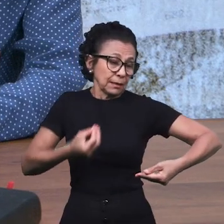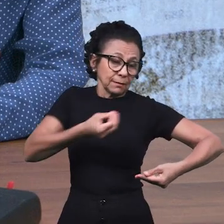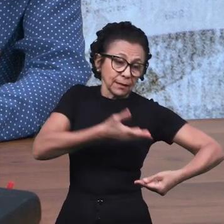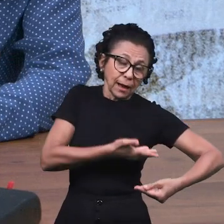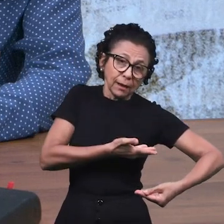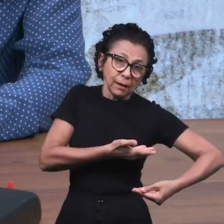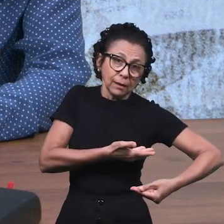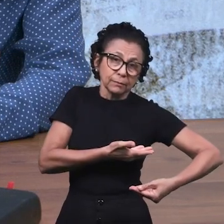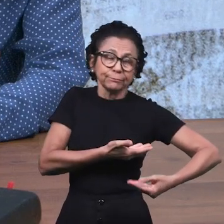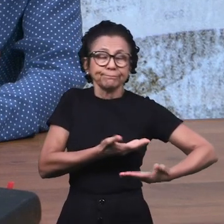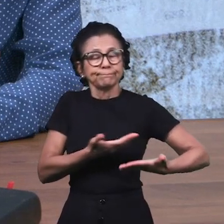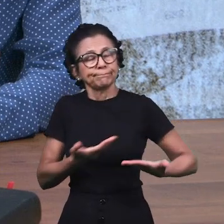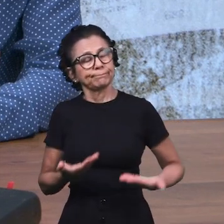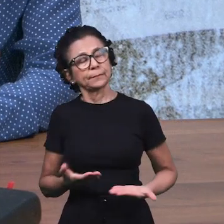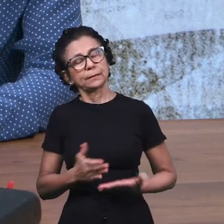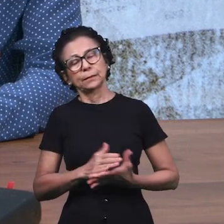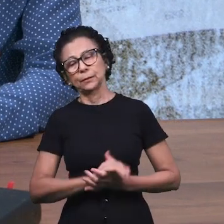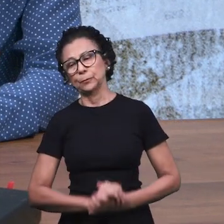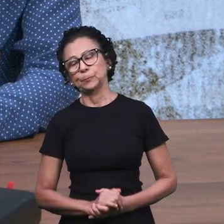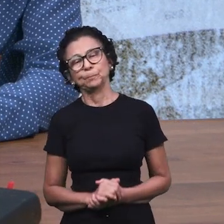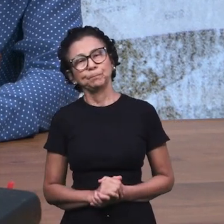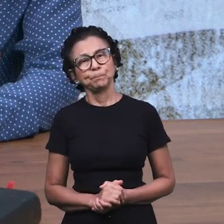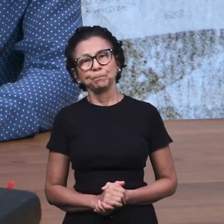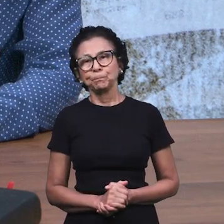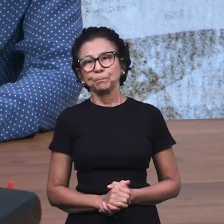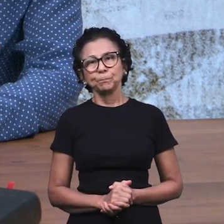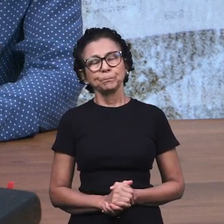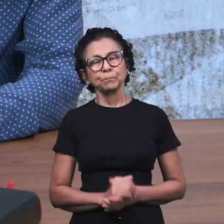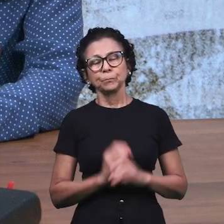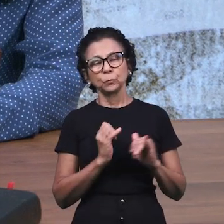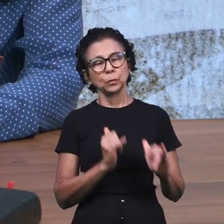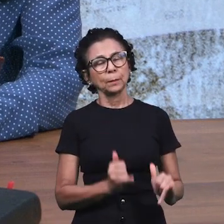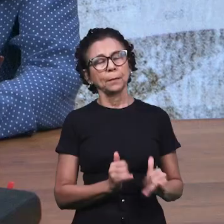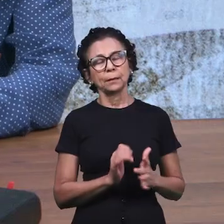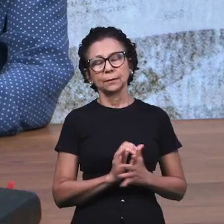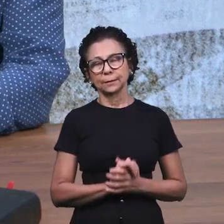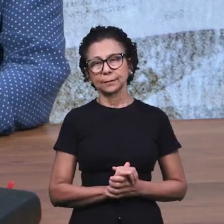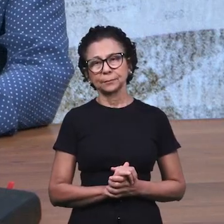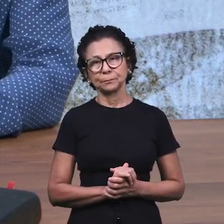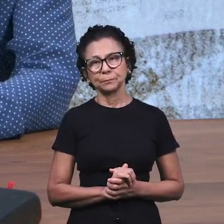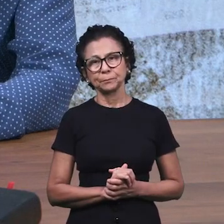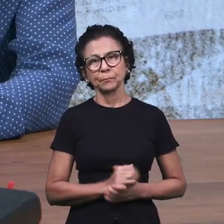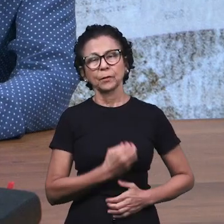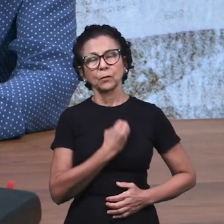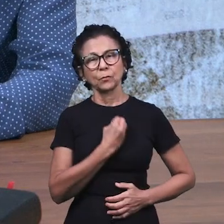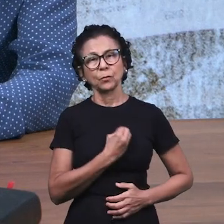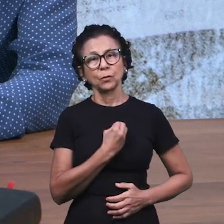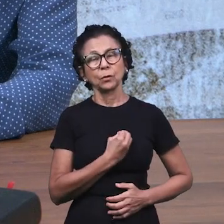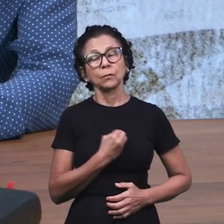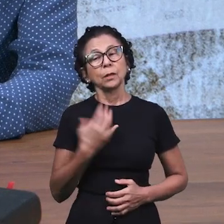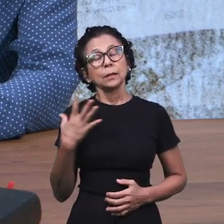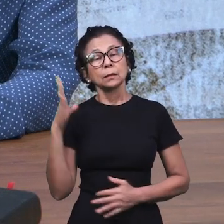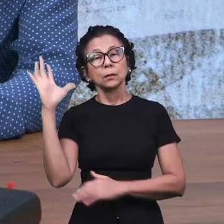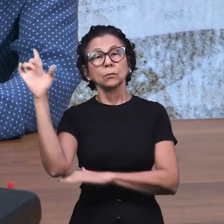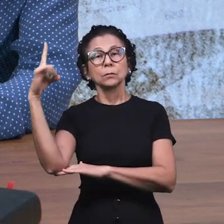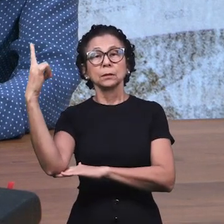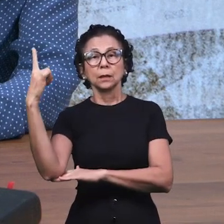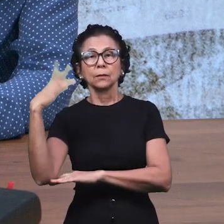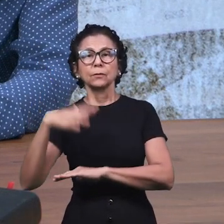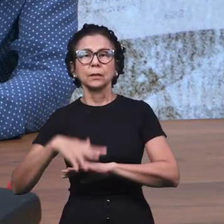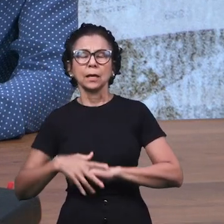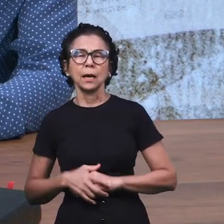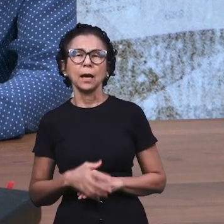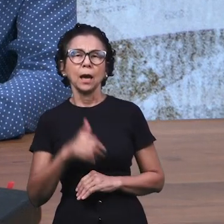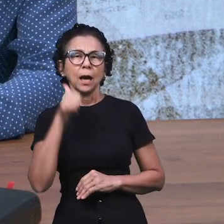a ela, porém ela não voltará a mim. Então consolou Davi a Batseba,